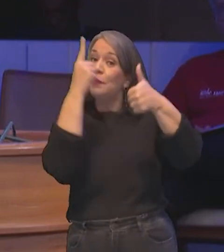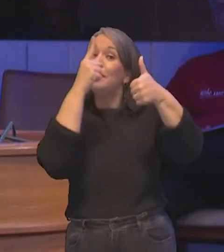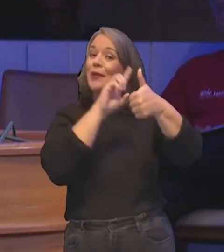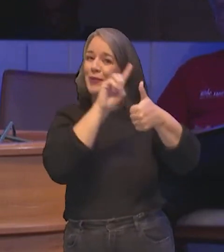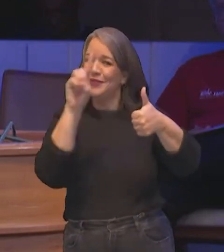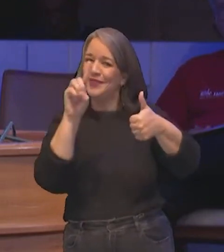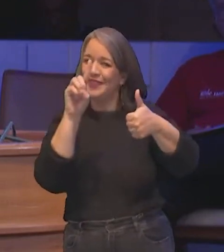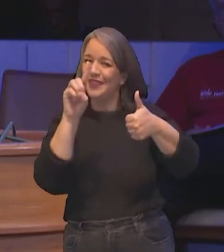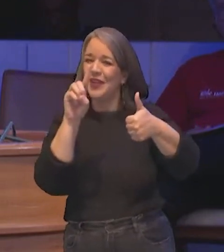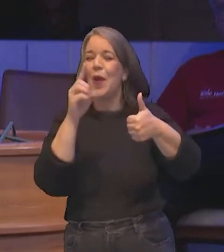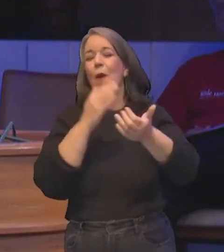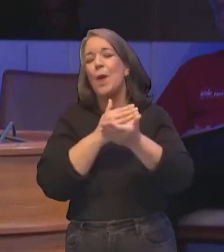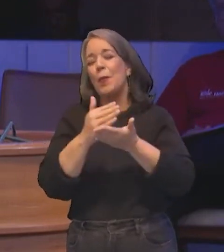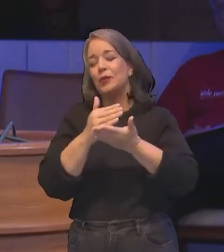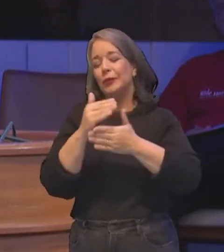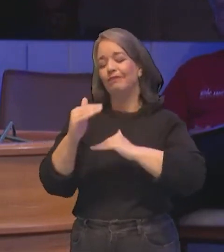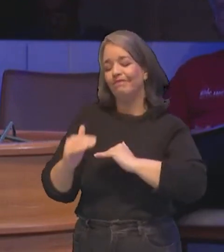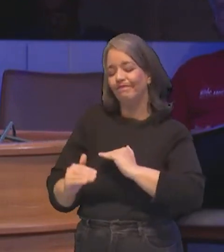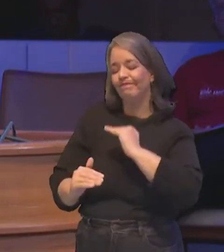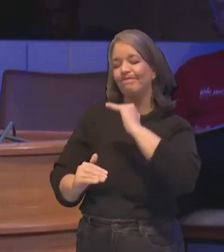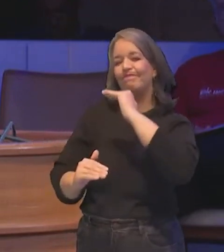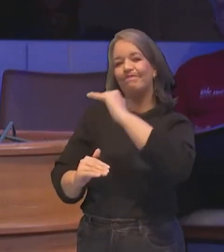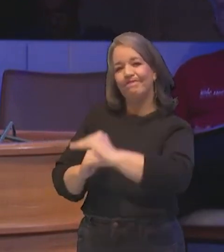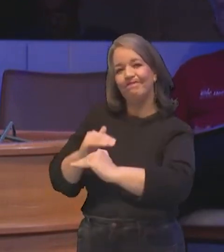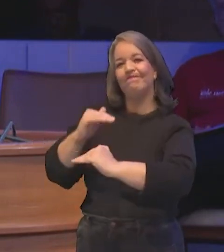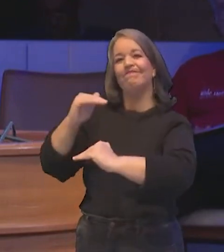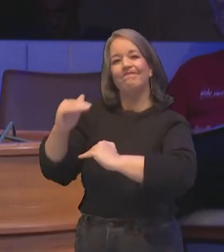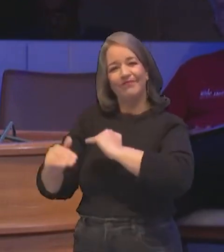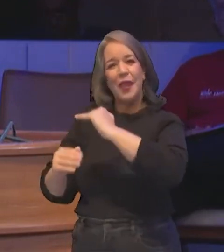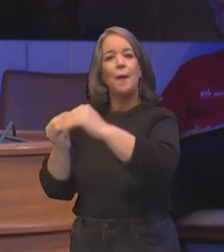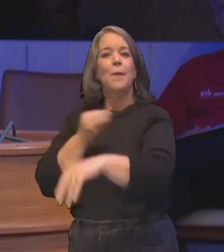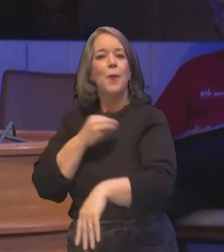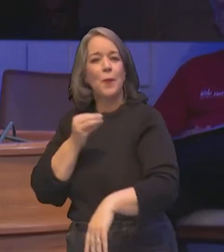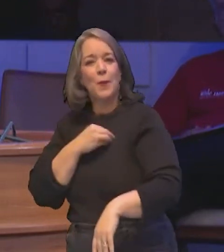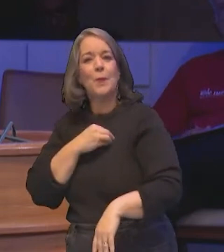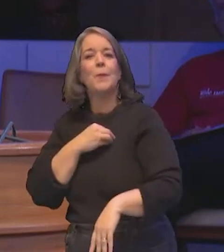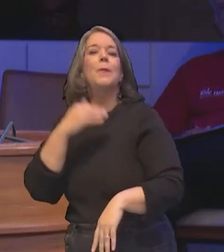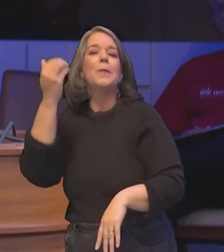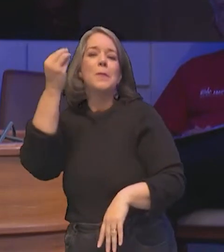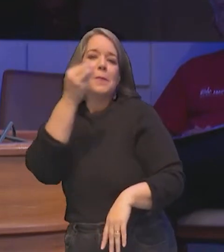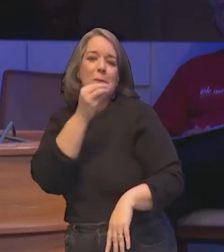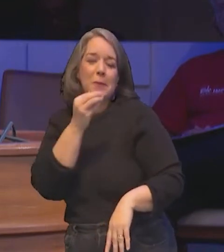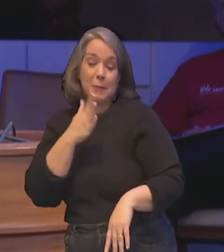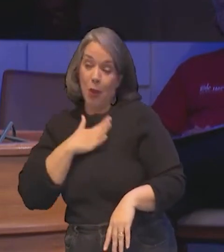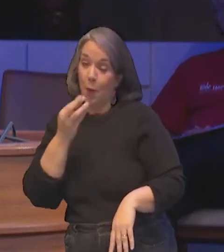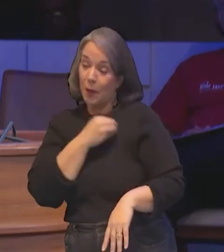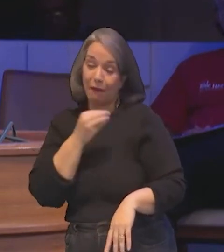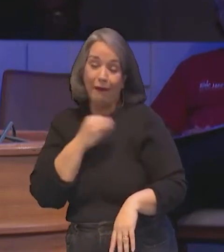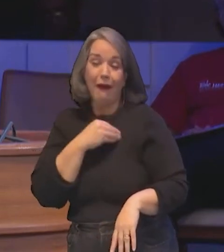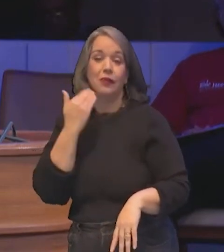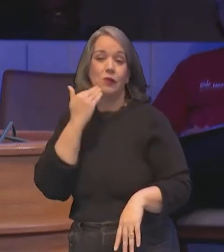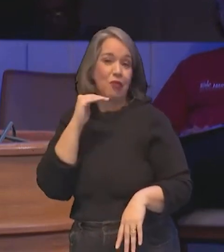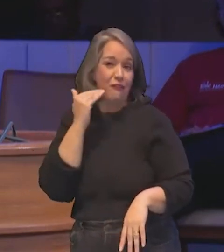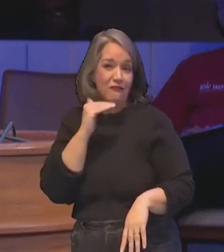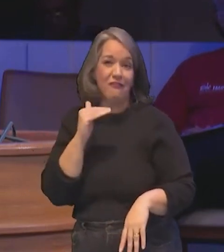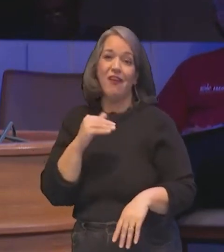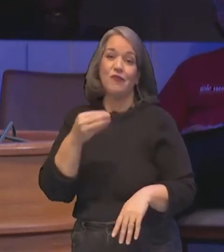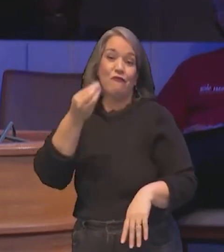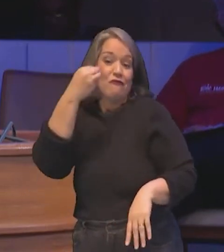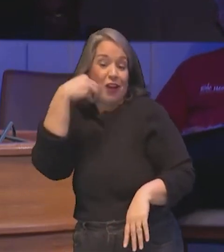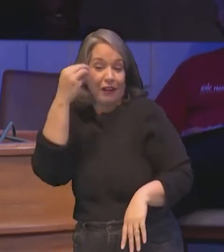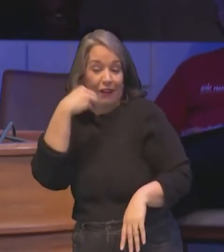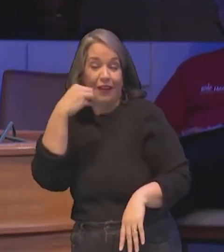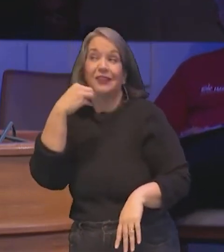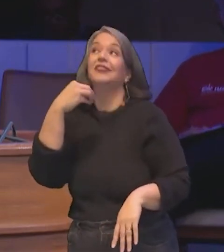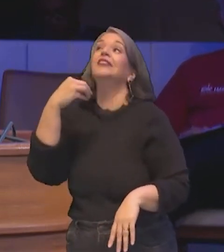Cristo, os meus pecados, as minhas fragilidades, os meus defeitos foram sendo perdoados,